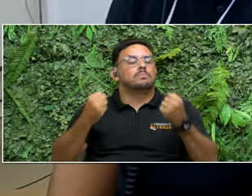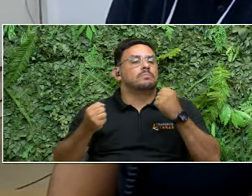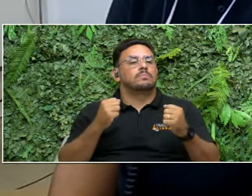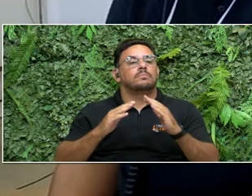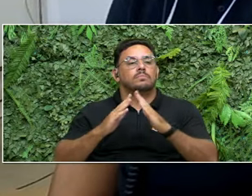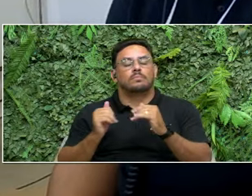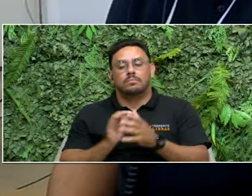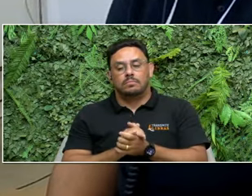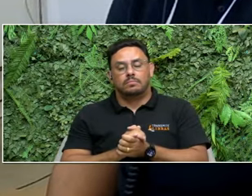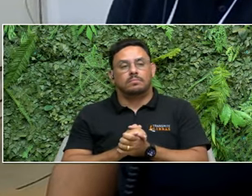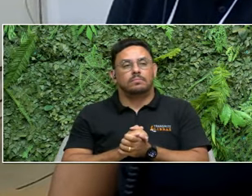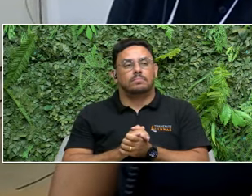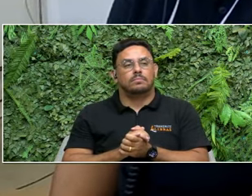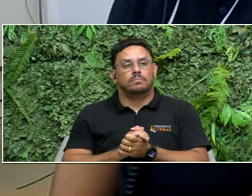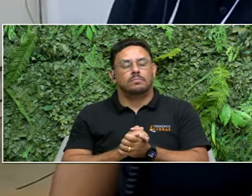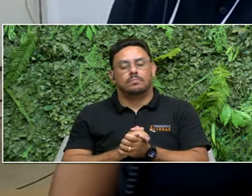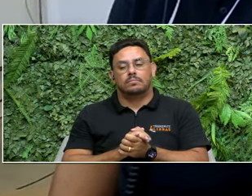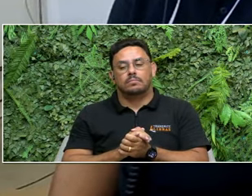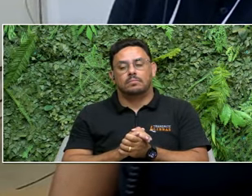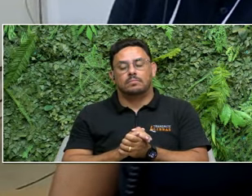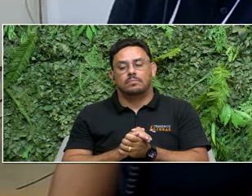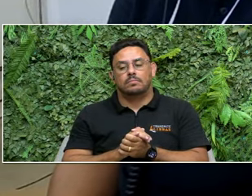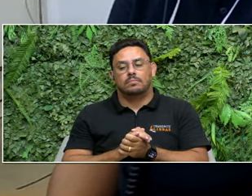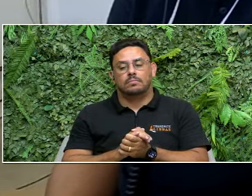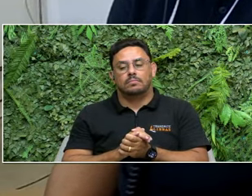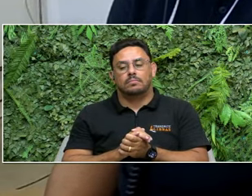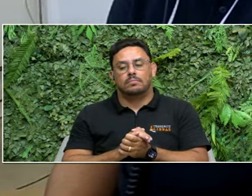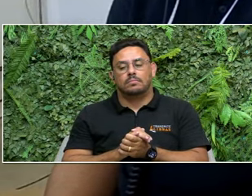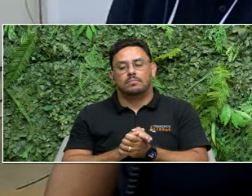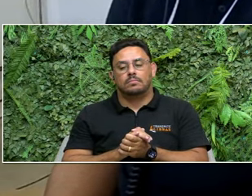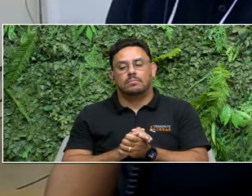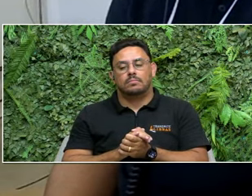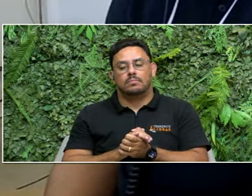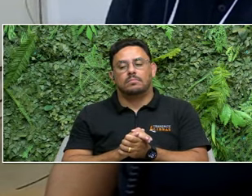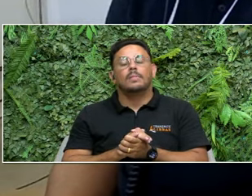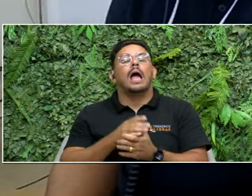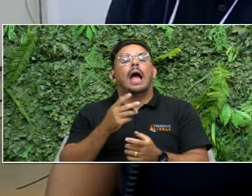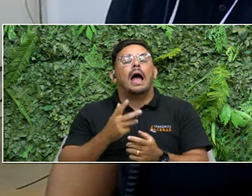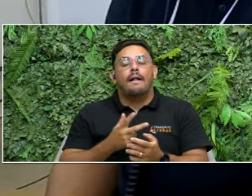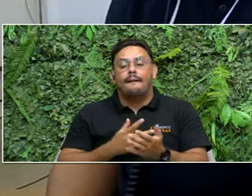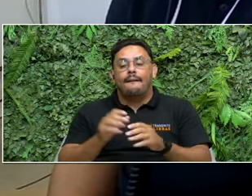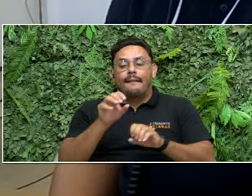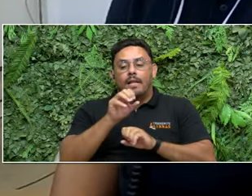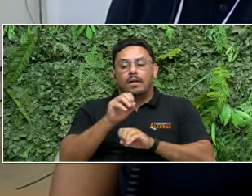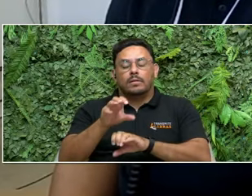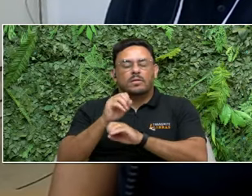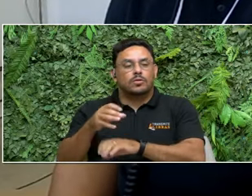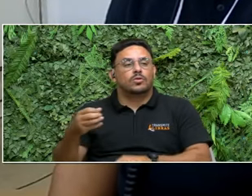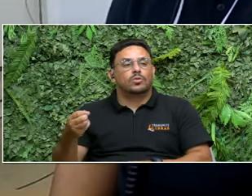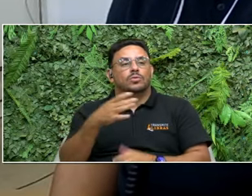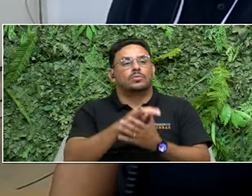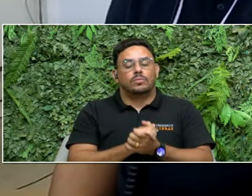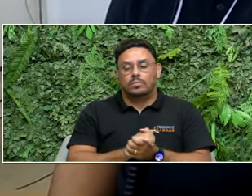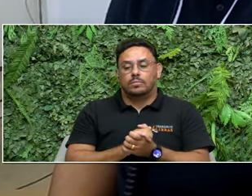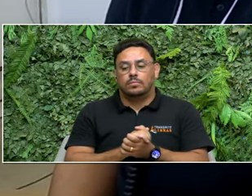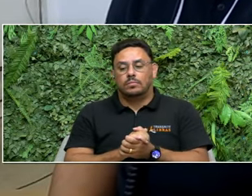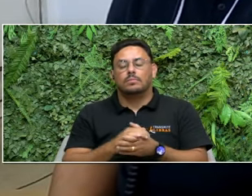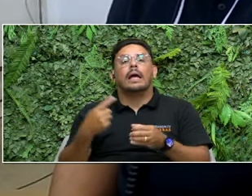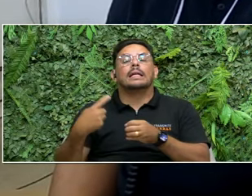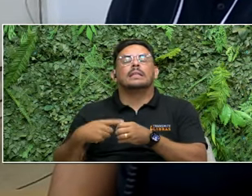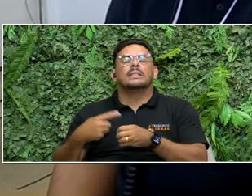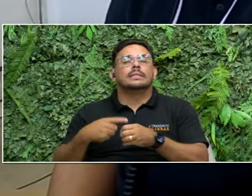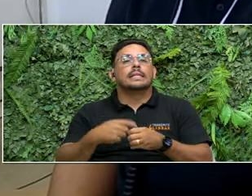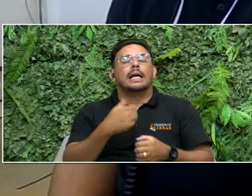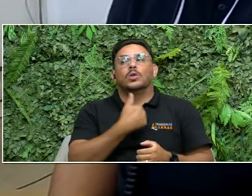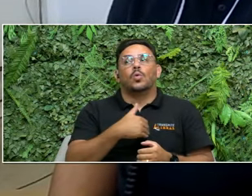ver que a loucura isso n a estreia do Gabriel milito um astral renovado na cidade do galo um